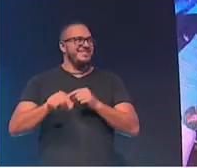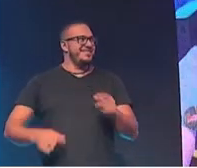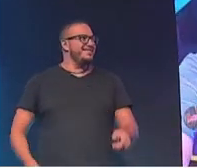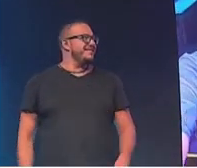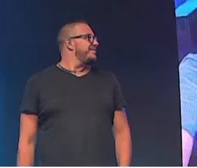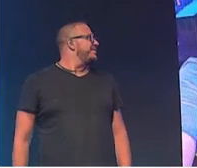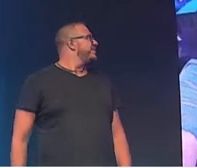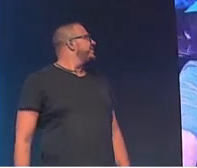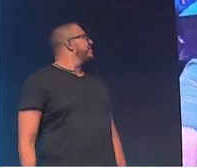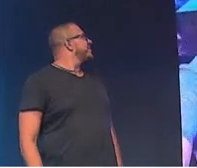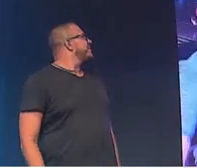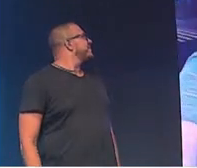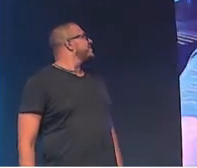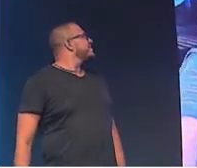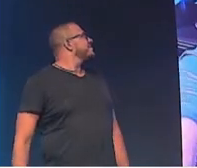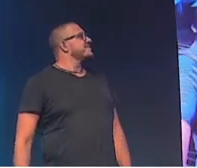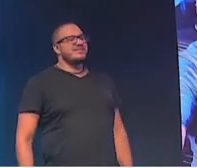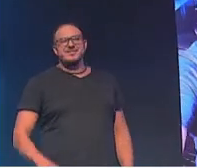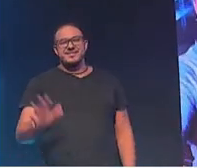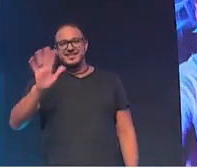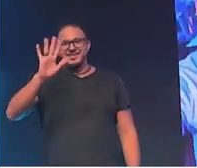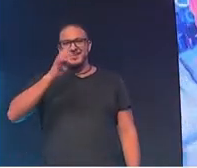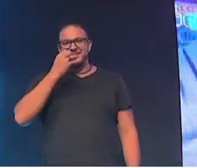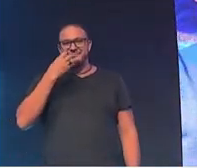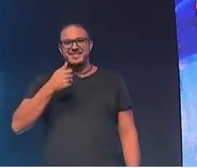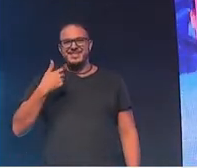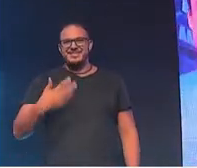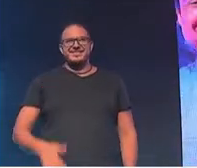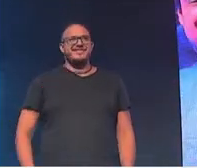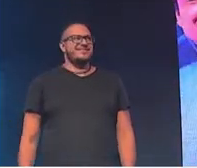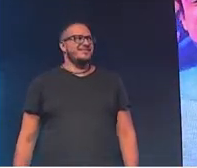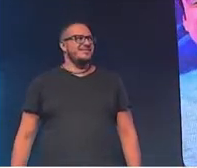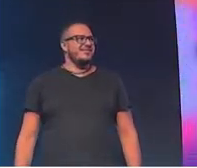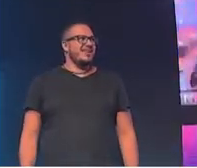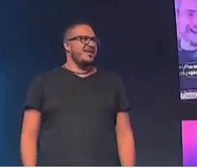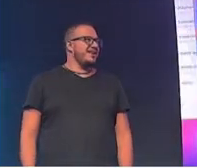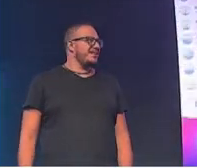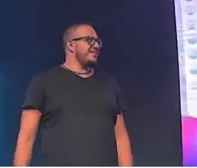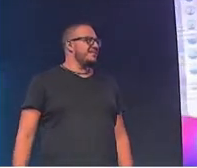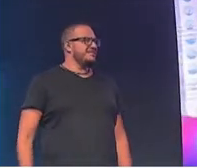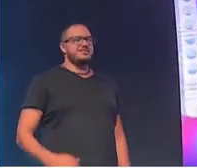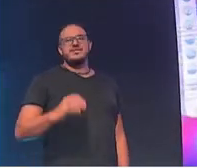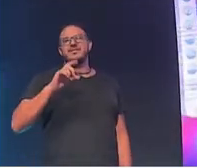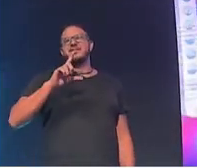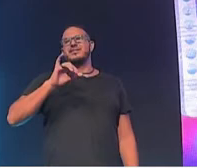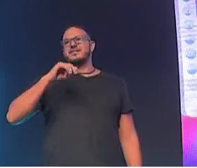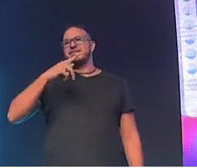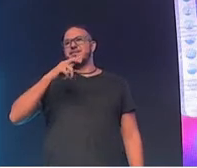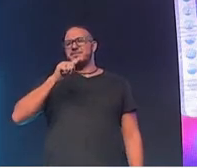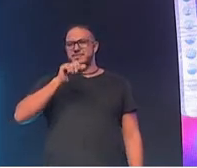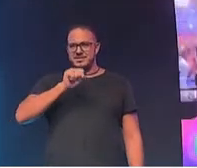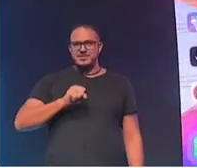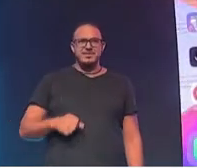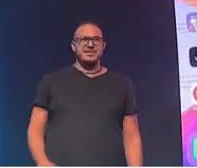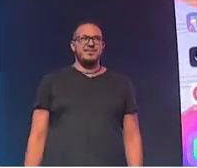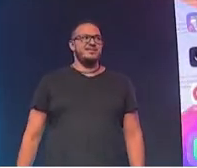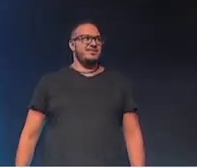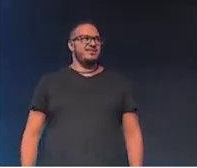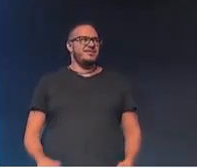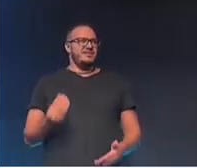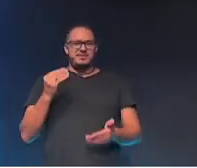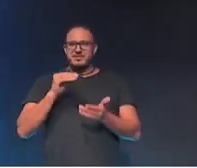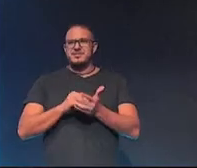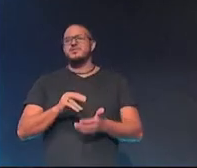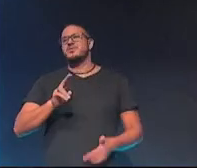E aí você grava. Olá, tudo bem? Então, vai gravando o vídeo aqui. Esse chama Clips também só para iPhone. Vou colocar aqui para vocês verem o